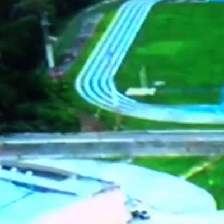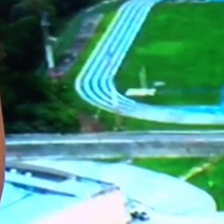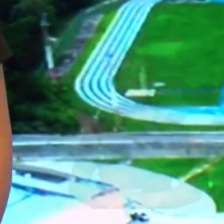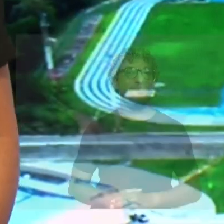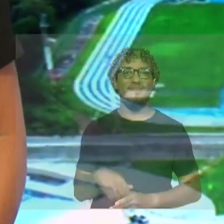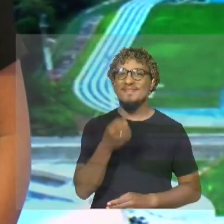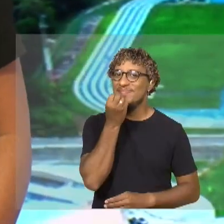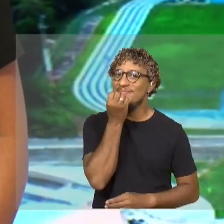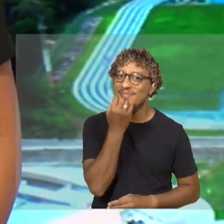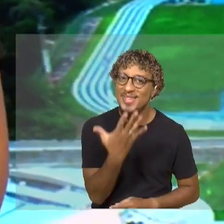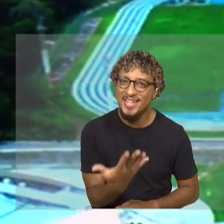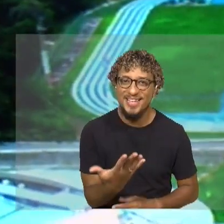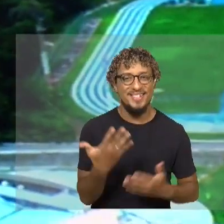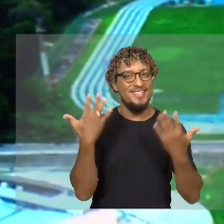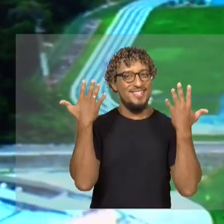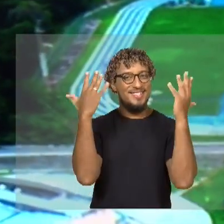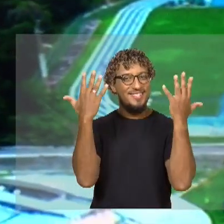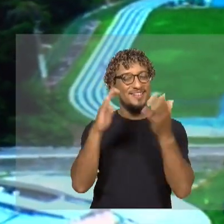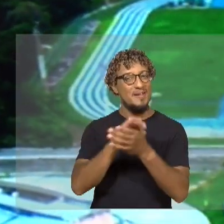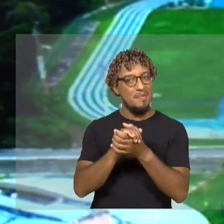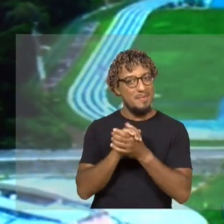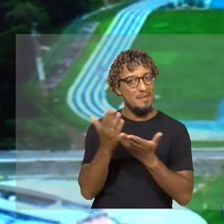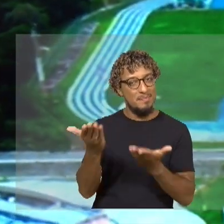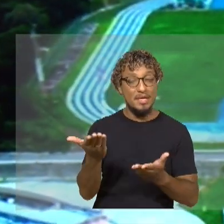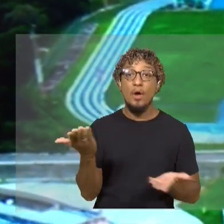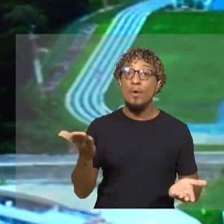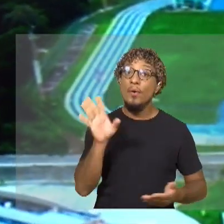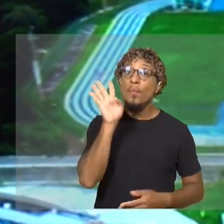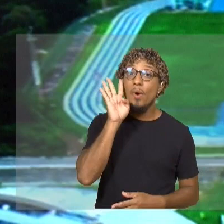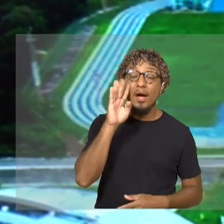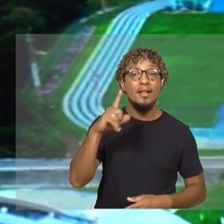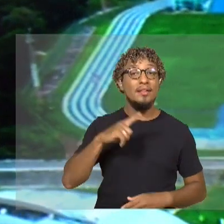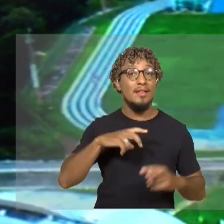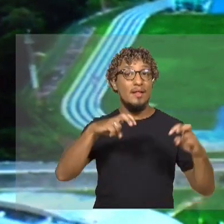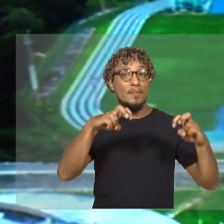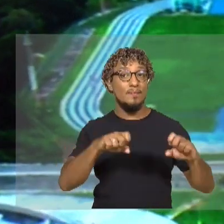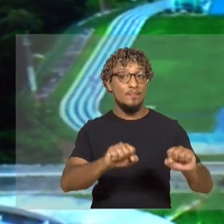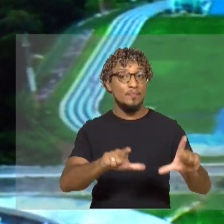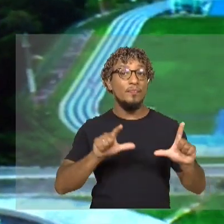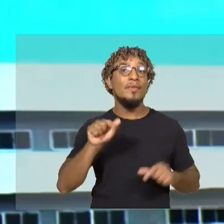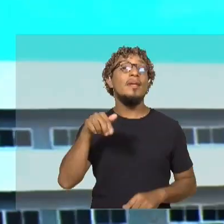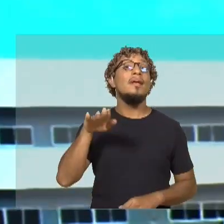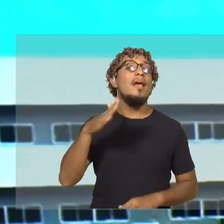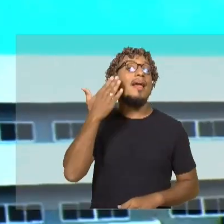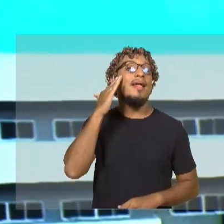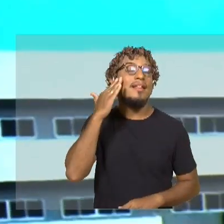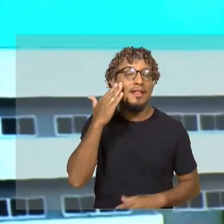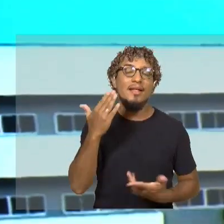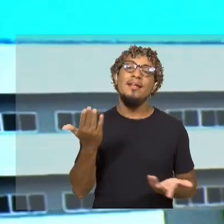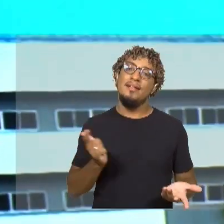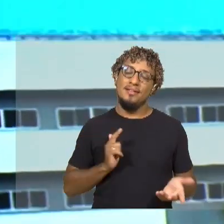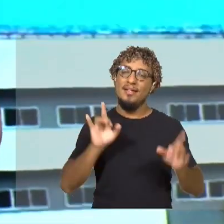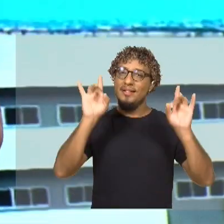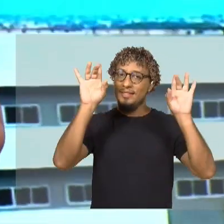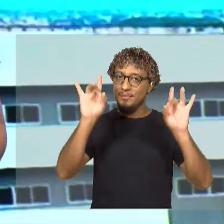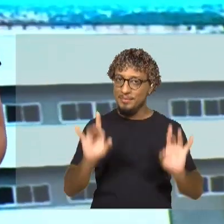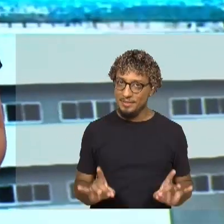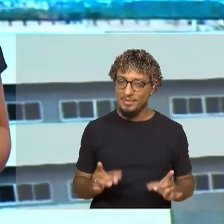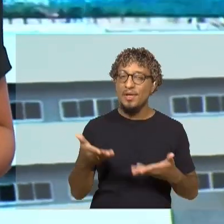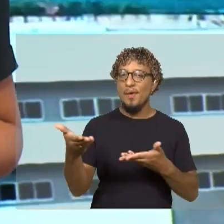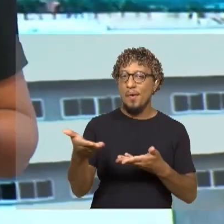Muito bom, parabéns para elas. Gente, quarta-feira é dia do nosso quadro Quem Entende do Assunto, com os nossos